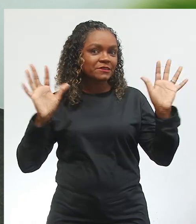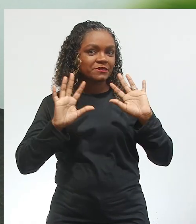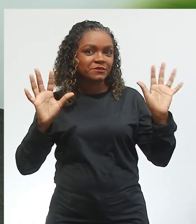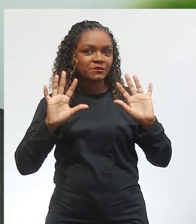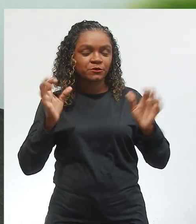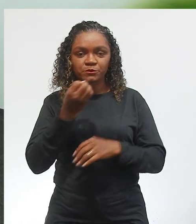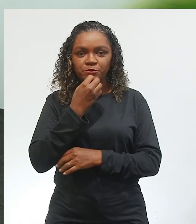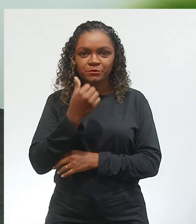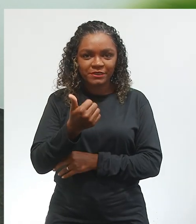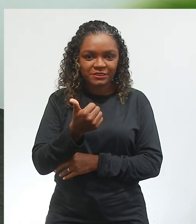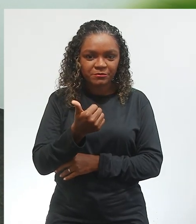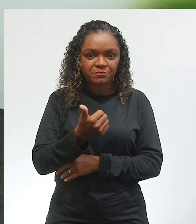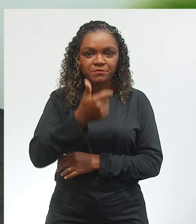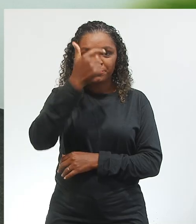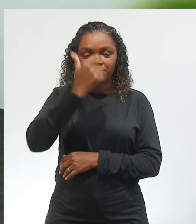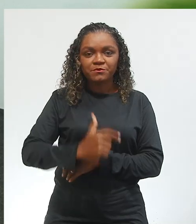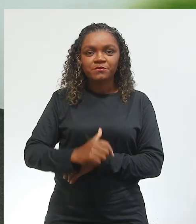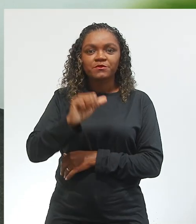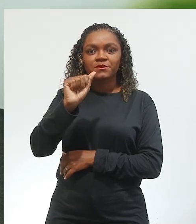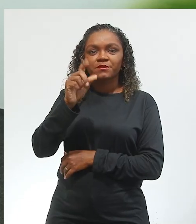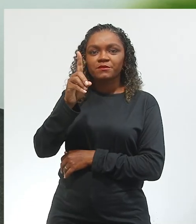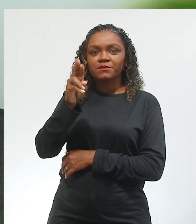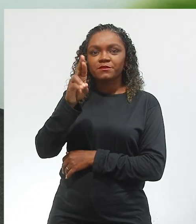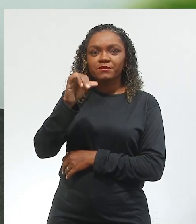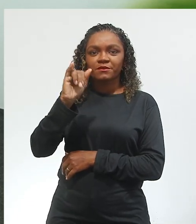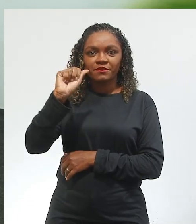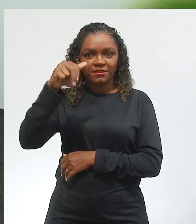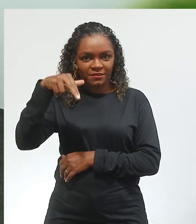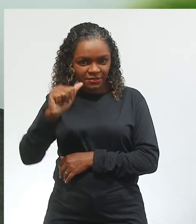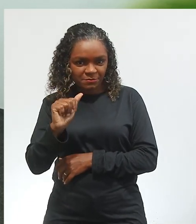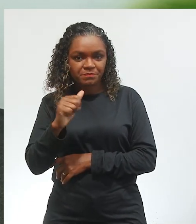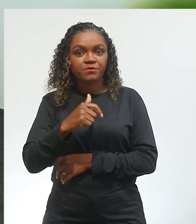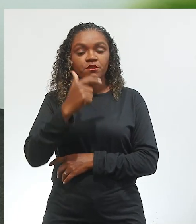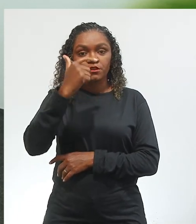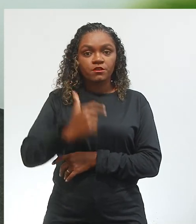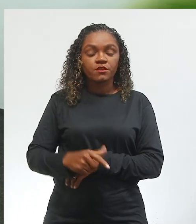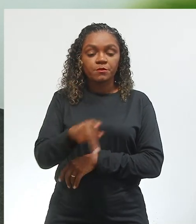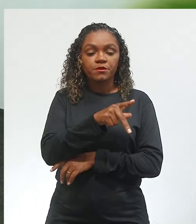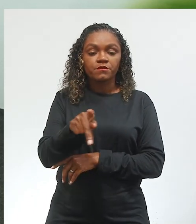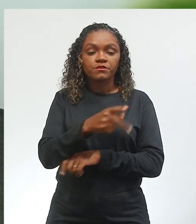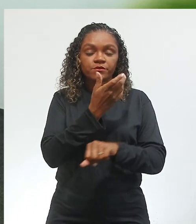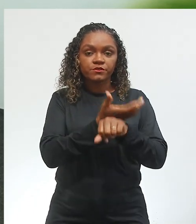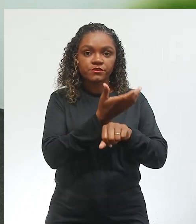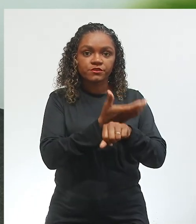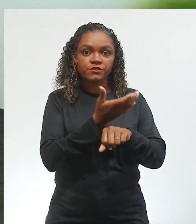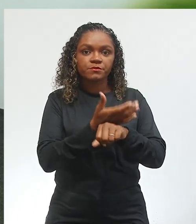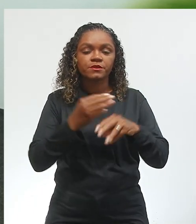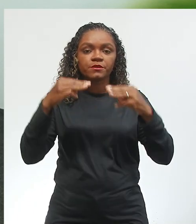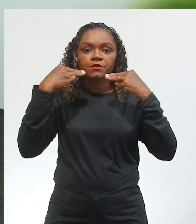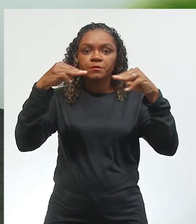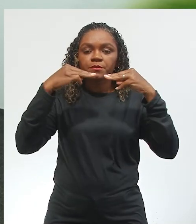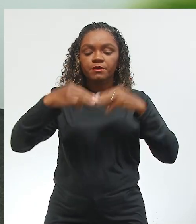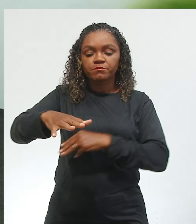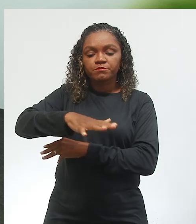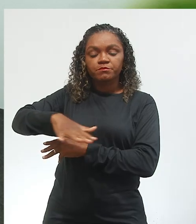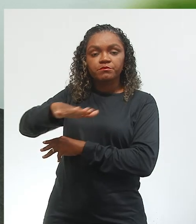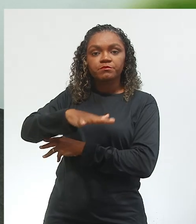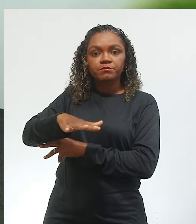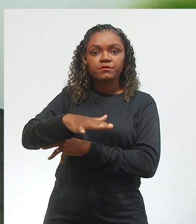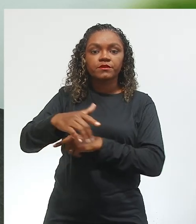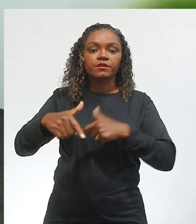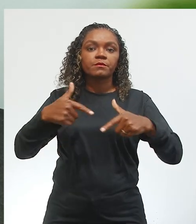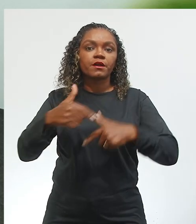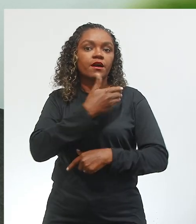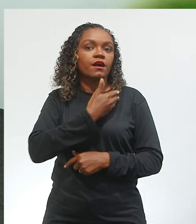Olá, como vocês estão? Eu me chamo Adriana Zanck Cordenonce e sou professora da disciplina de Marketing